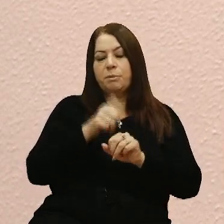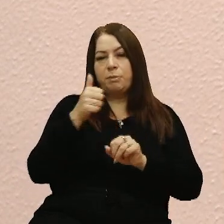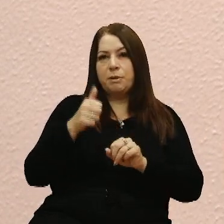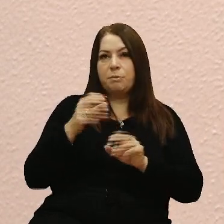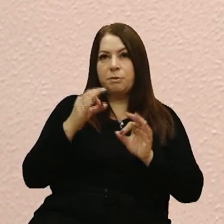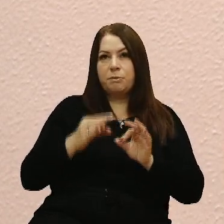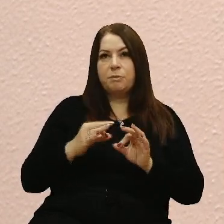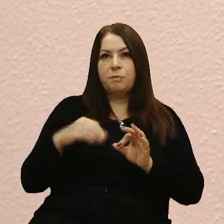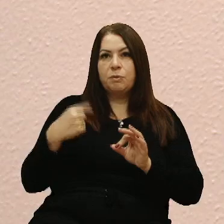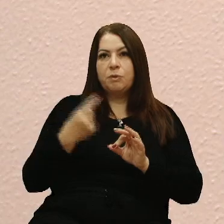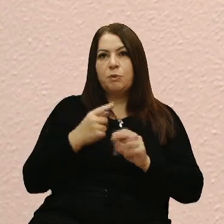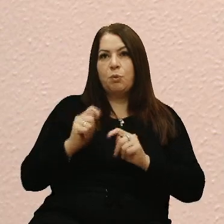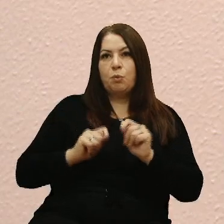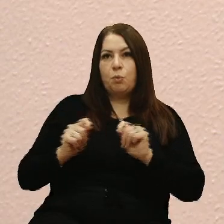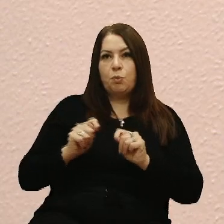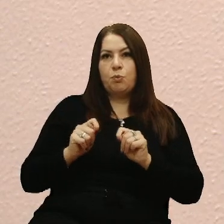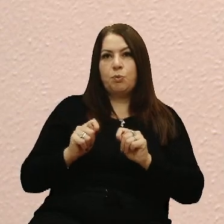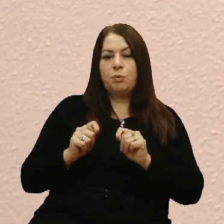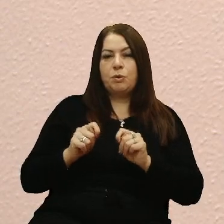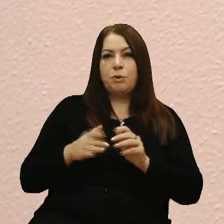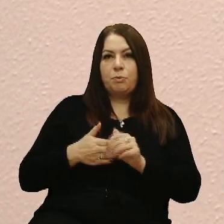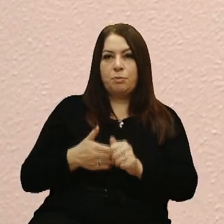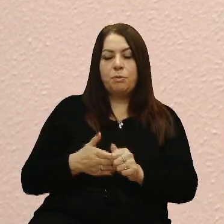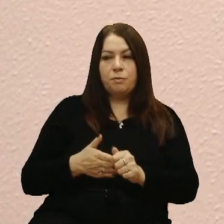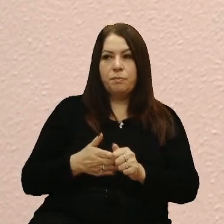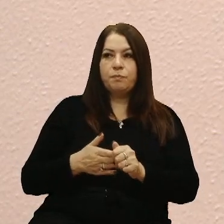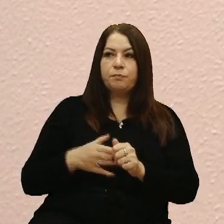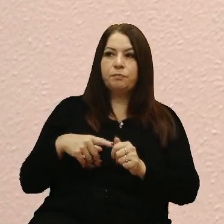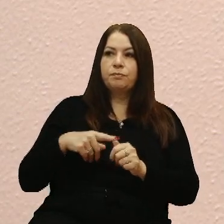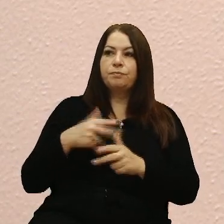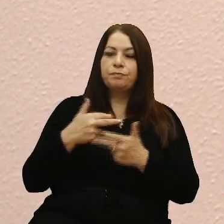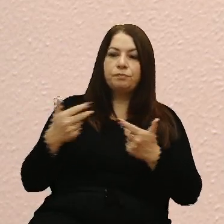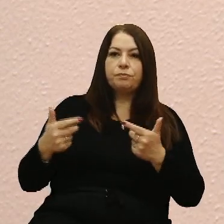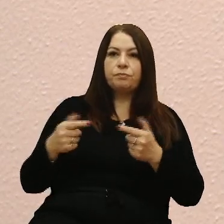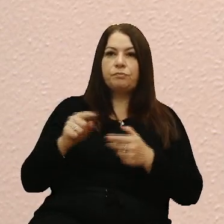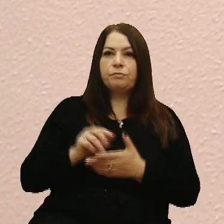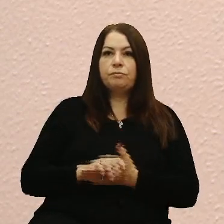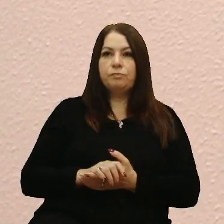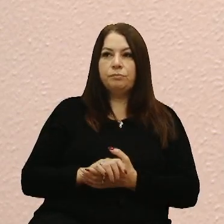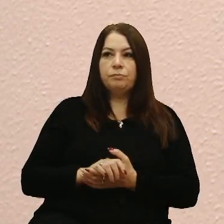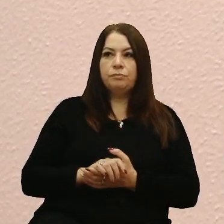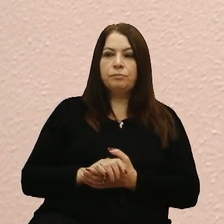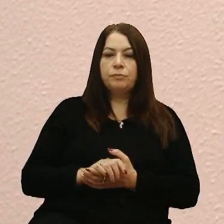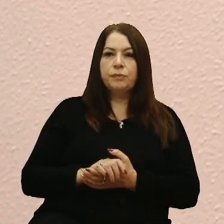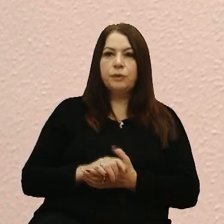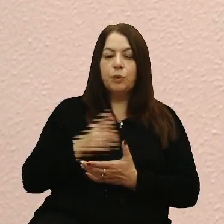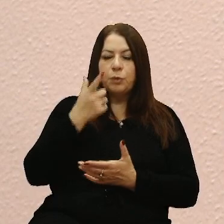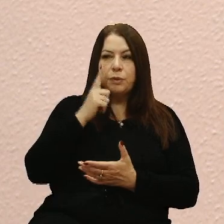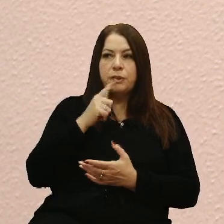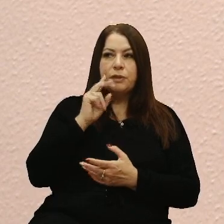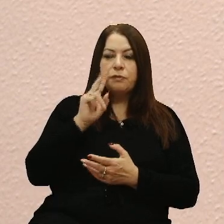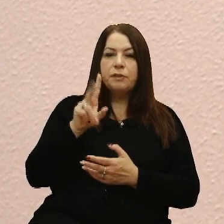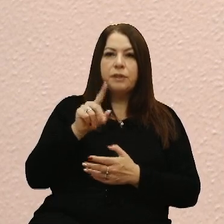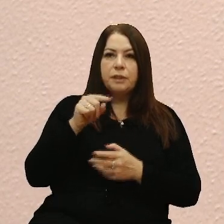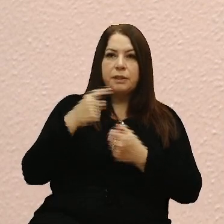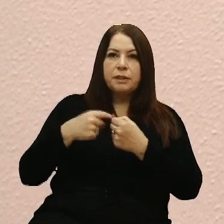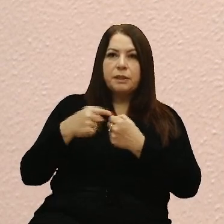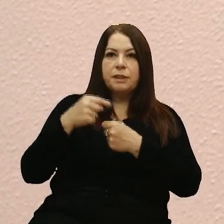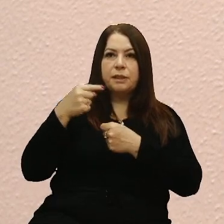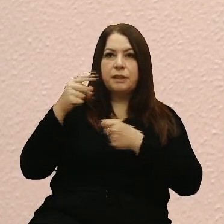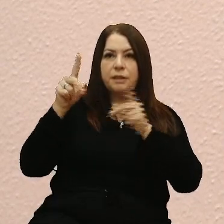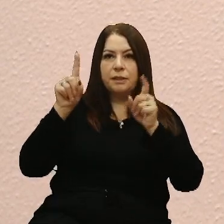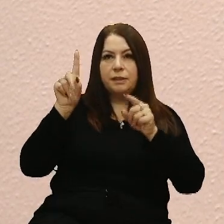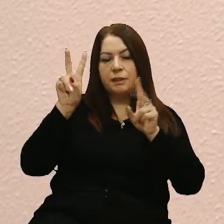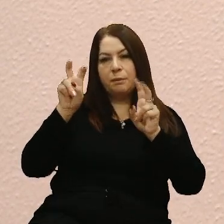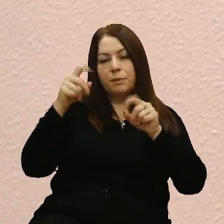ter certeza, para ter um controle ali e estar acompanhando para, se tiver algum caso, alguma coisa assim, a gente está conseguindo apurar na nossa cidade e debatendo sobre esses temas.